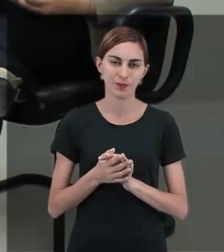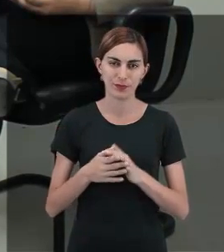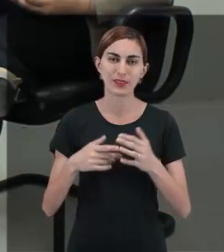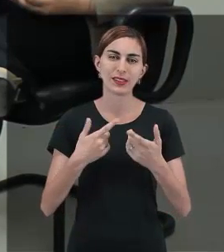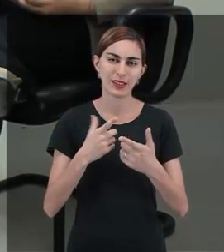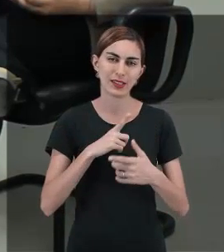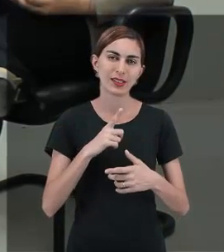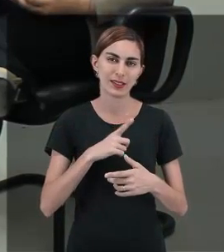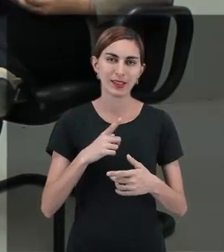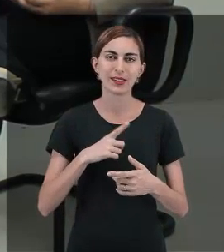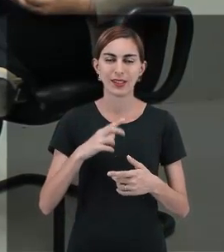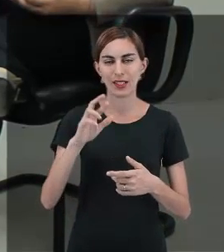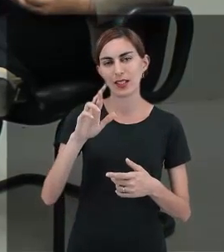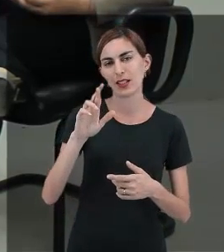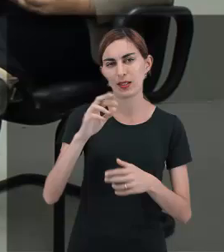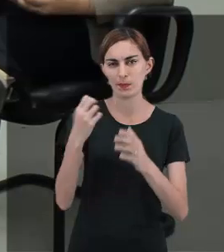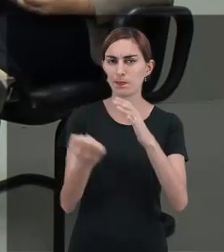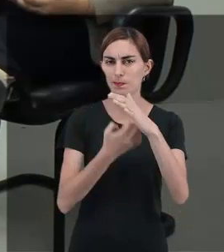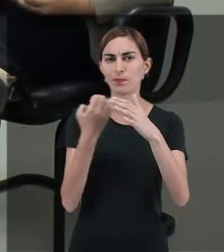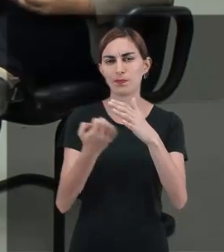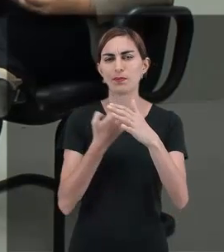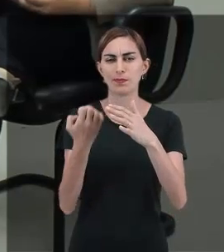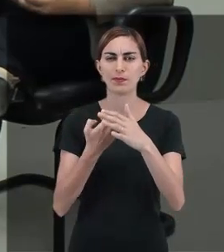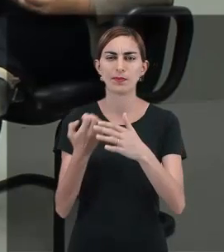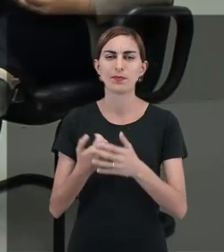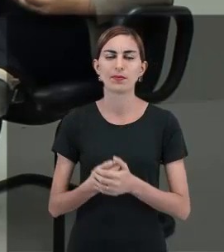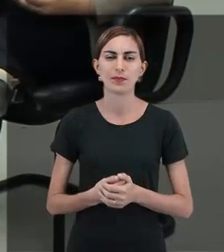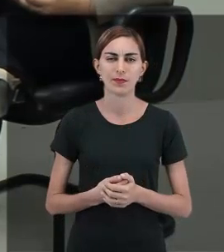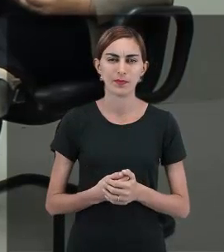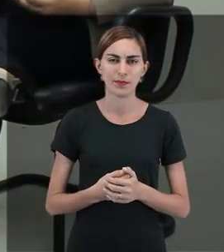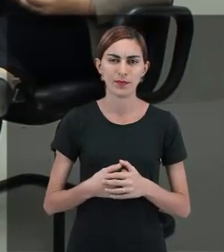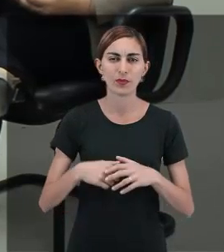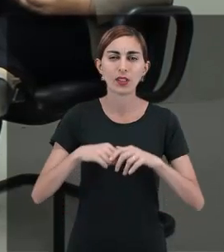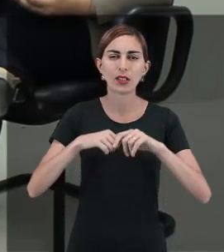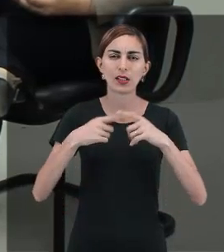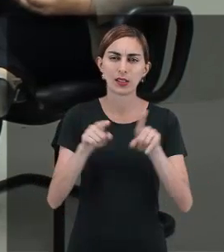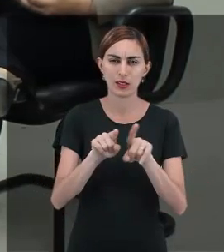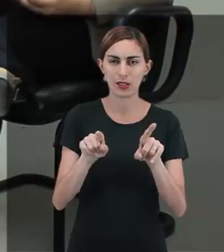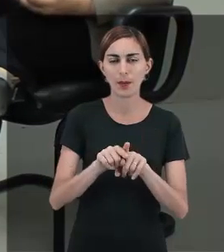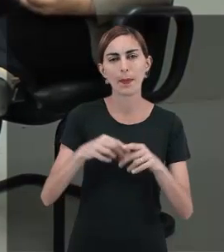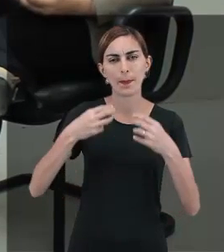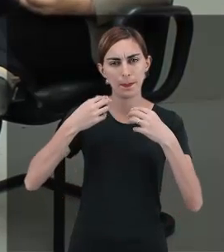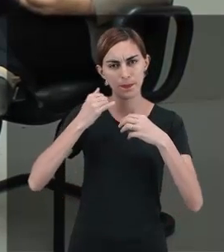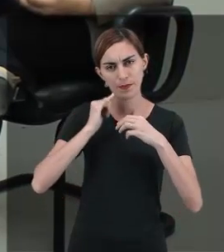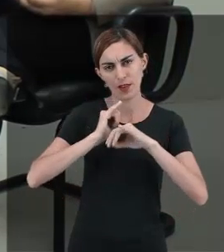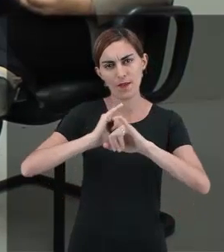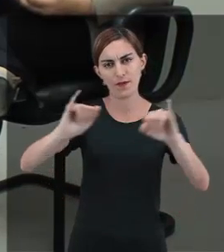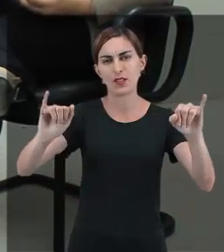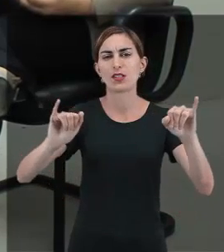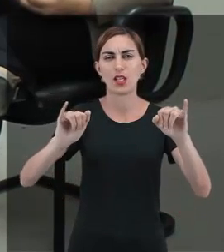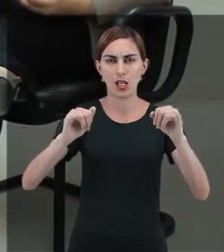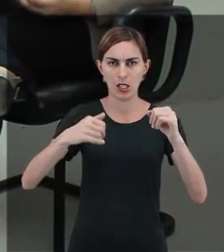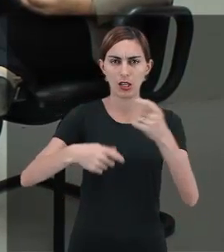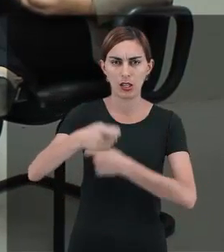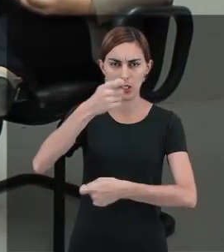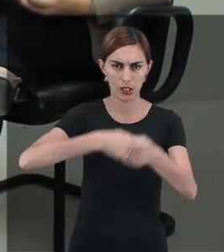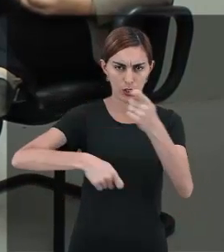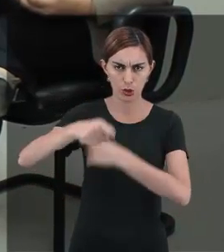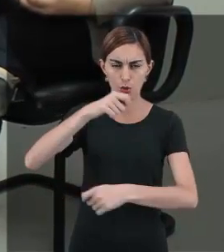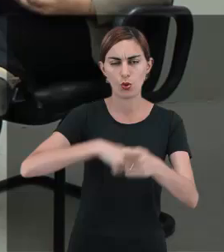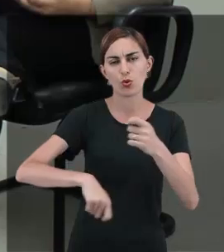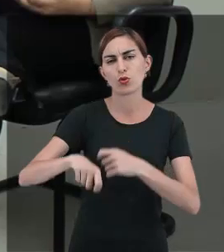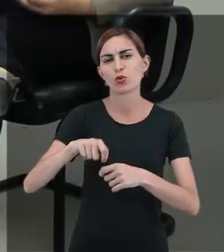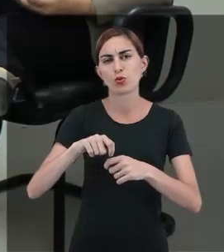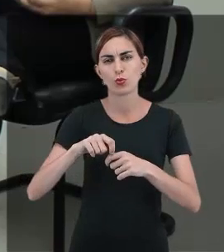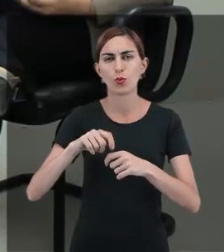um grande ganho de escala para as empresas. E quando e onde deve passar a mensagem do negócio para o